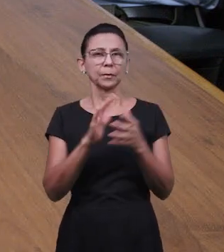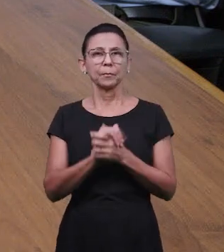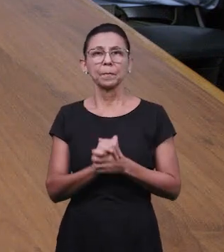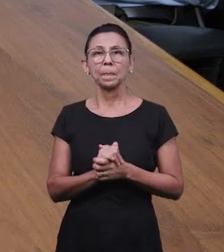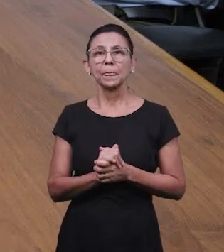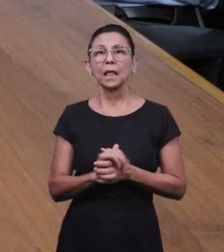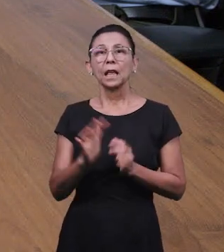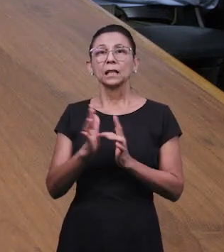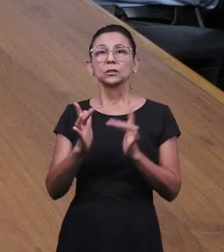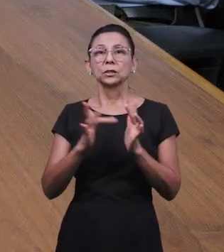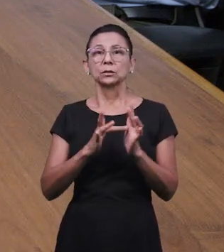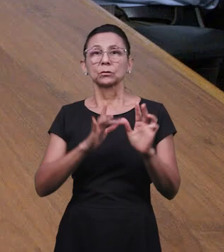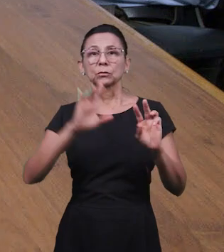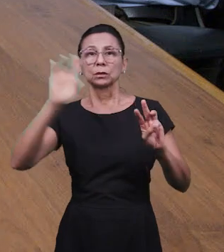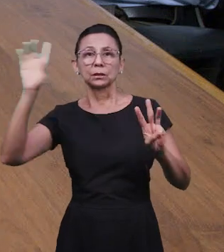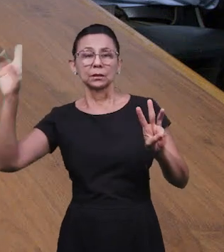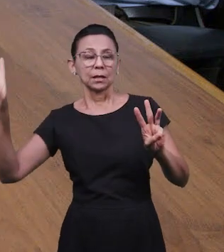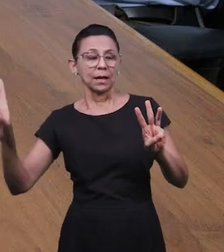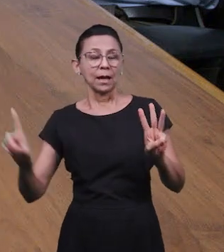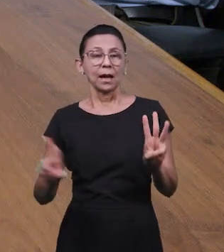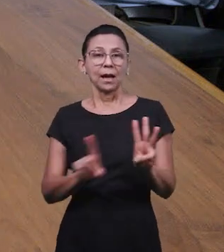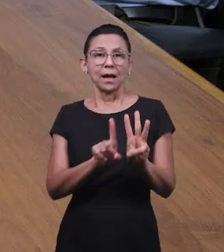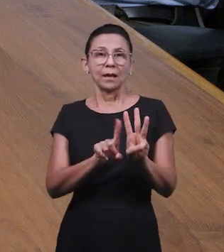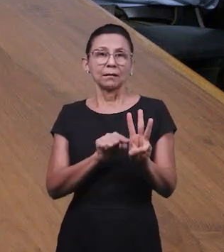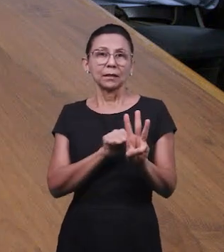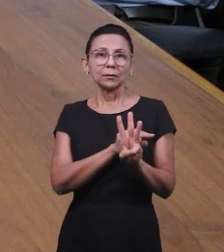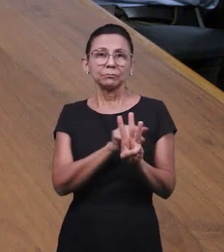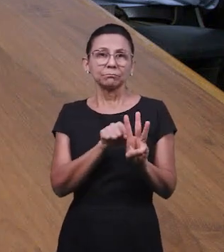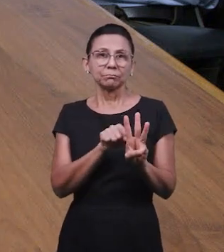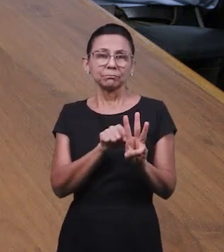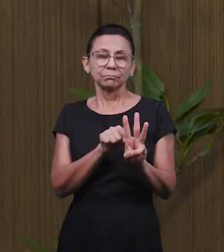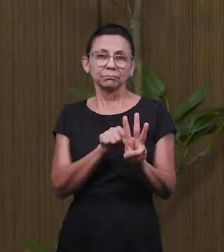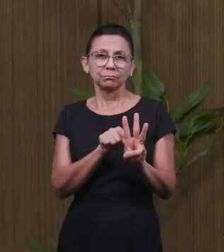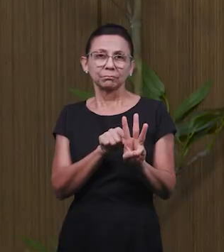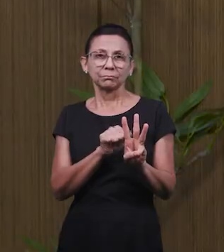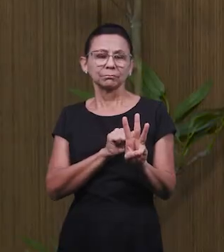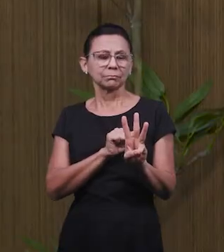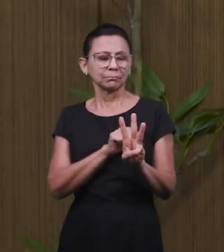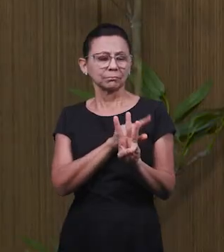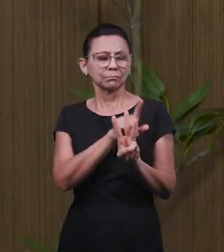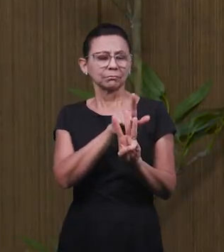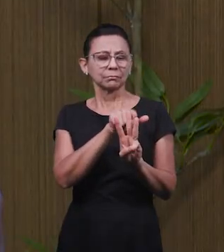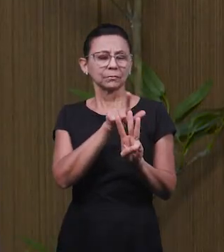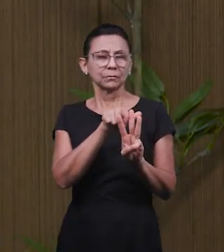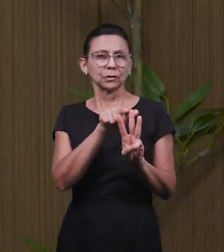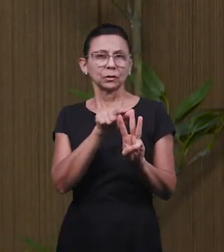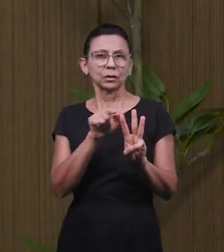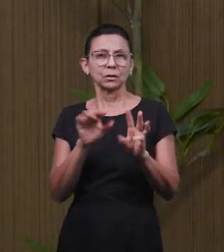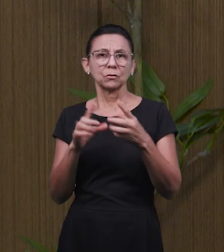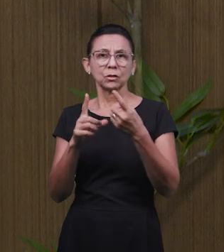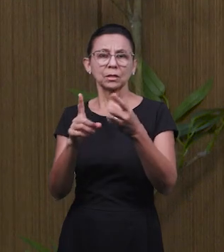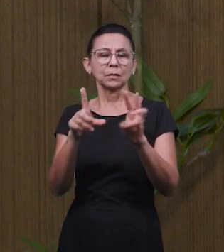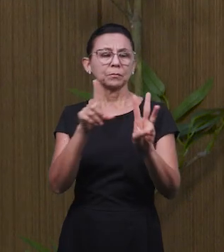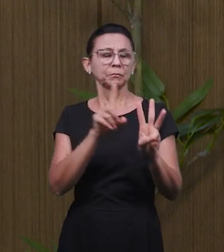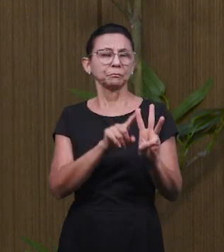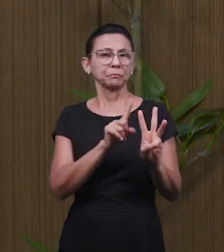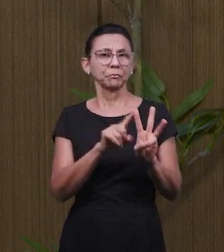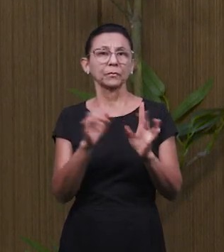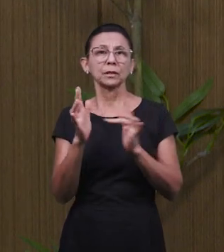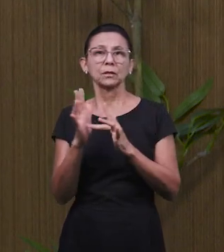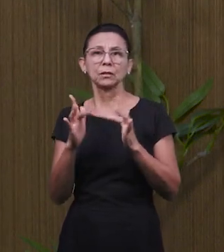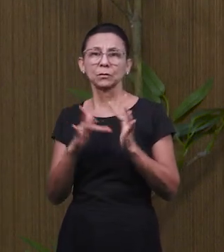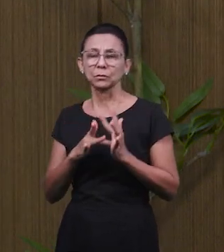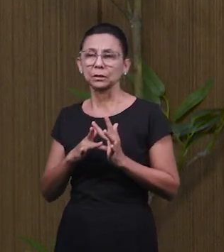Jesus se revela a eles quando eles entram em casa e partem o pão. Para eles, ele era um viajante. Você é o único que não sabe dessas coisas